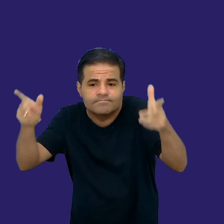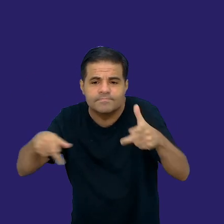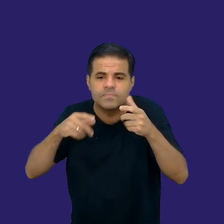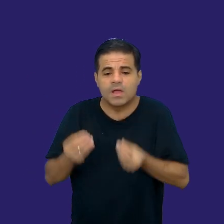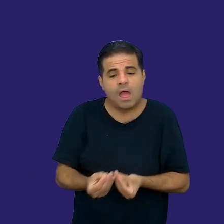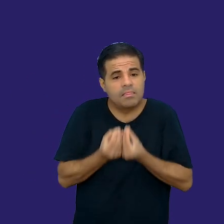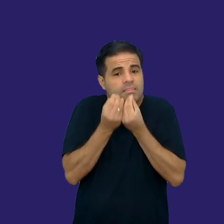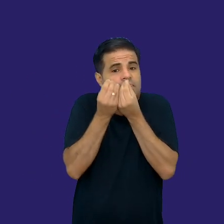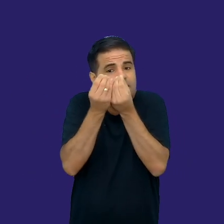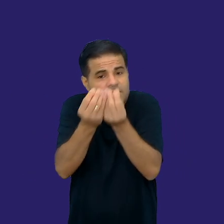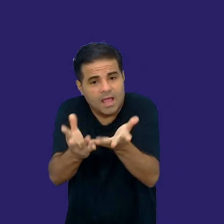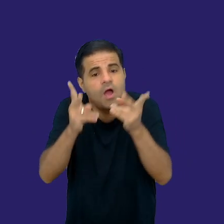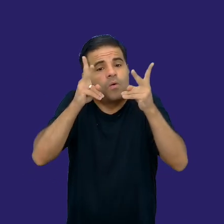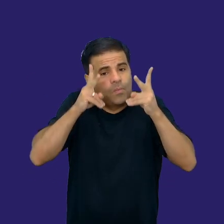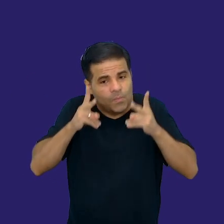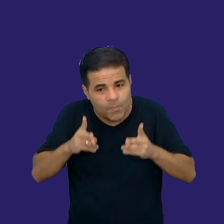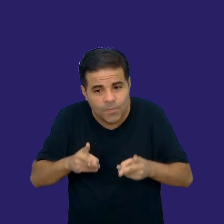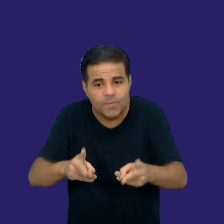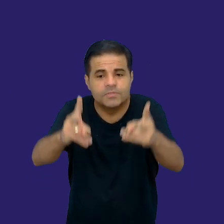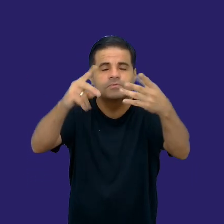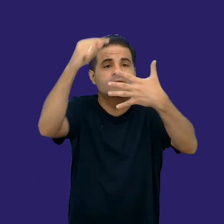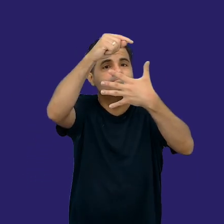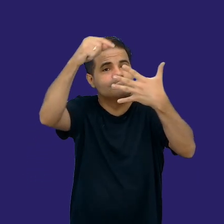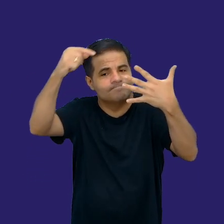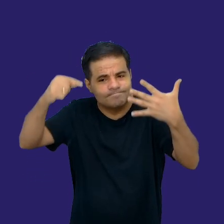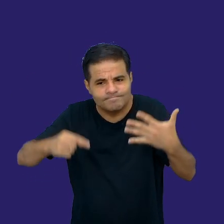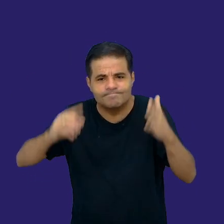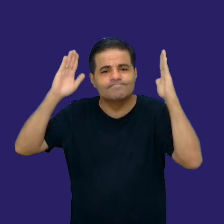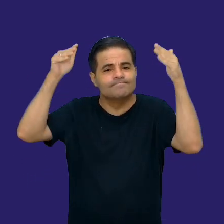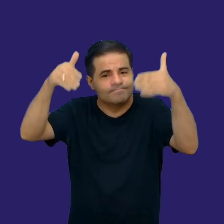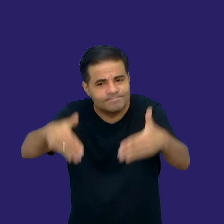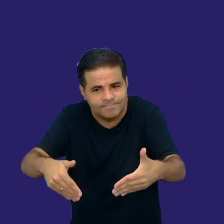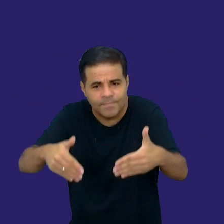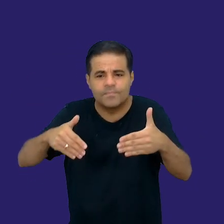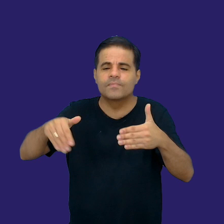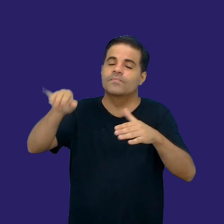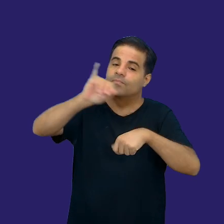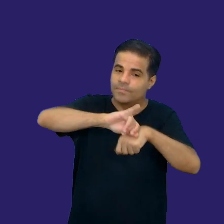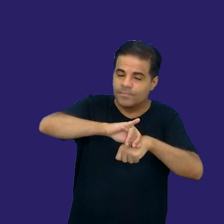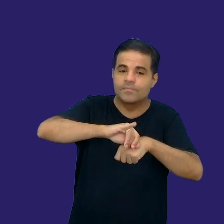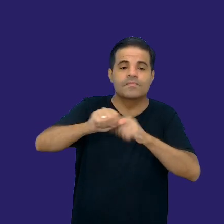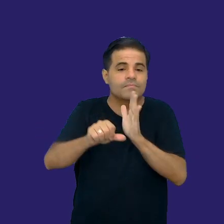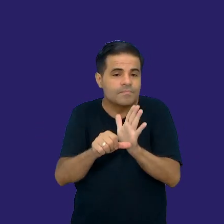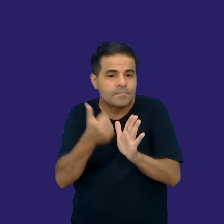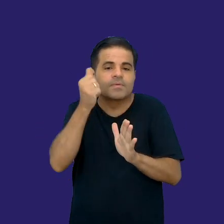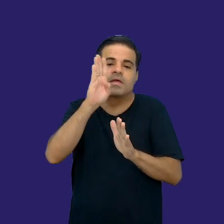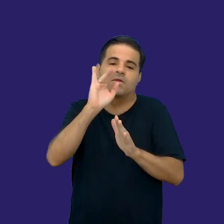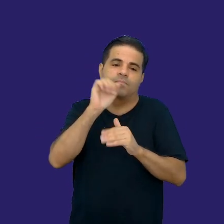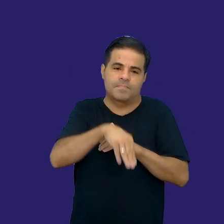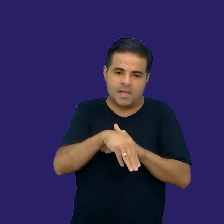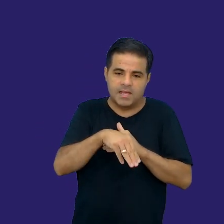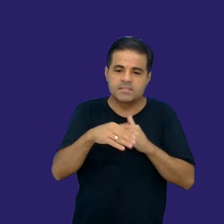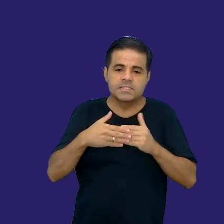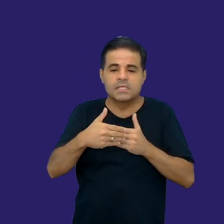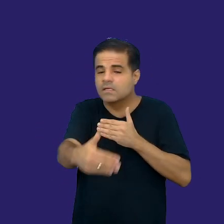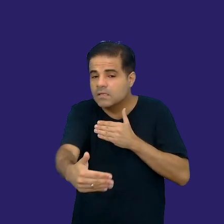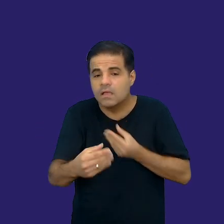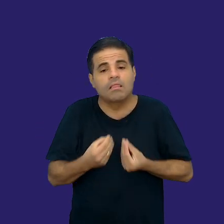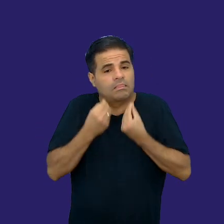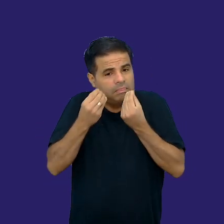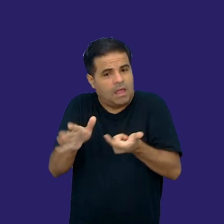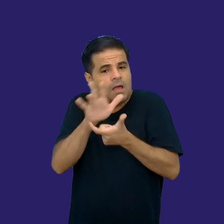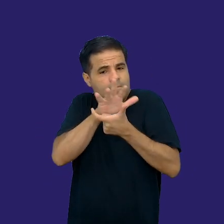estamos dando continuidade ao eixo central das nossas formações do primeiro bimestre, ou seja, do